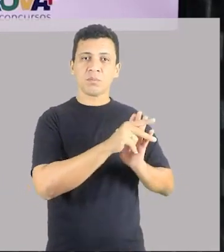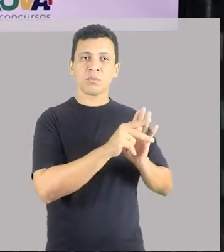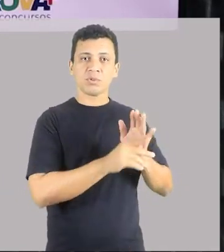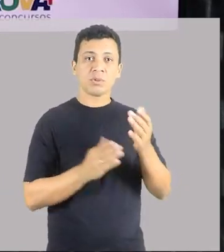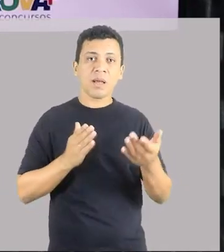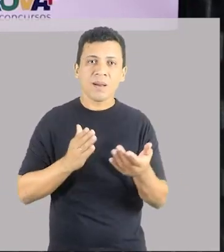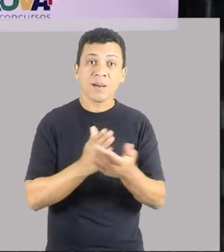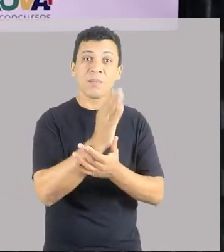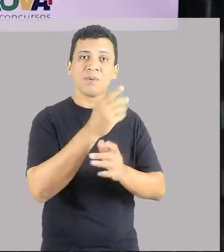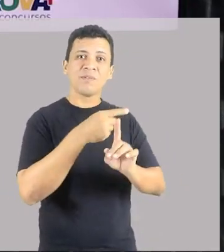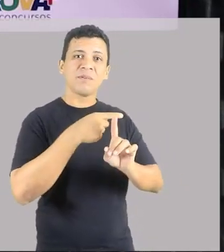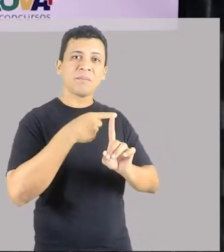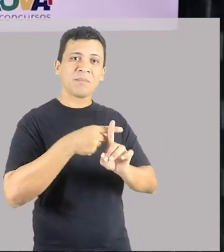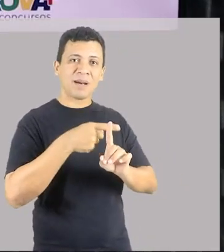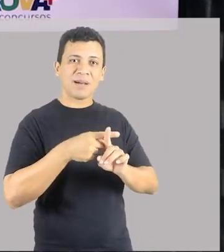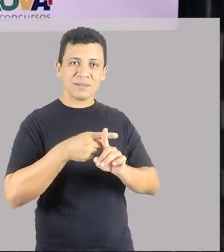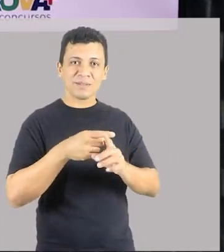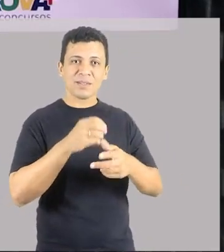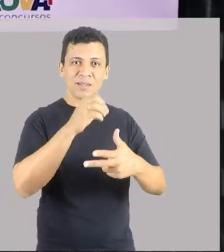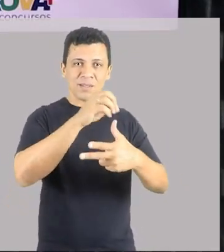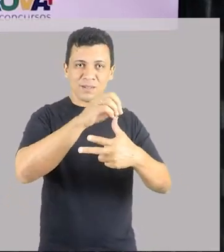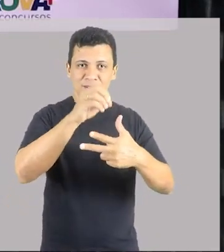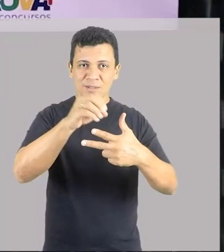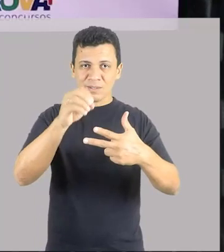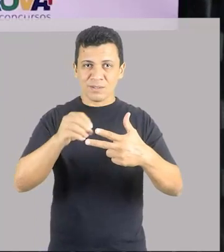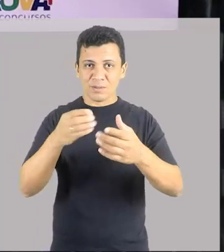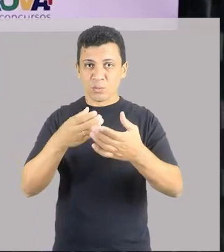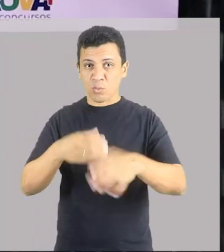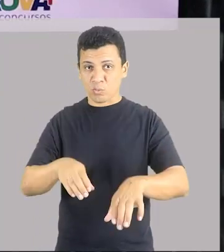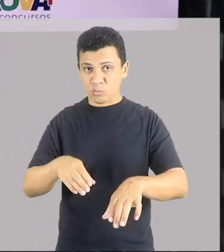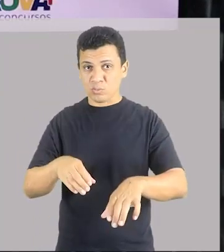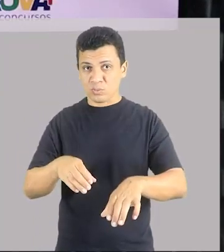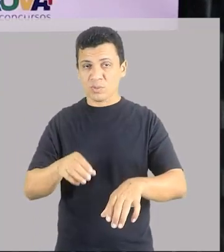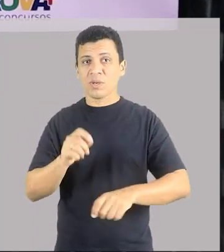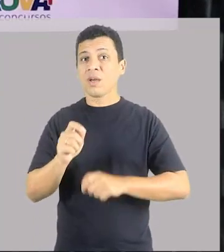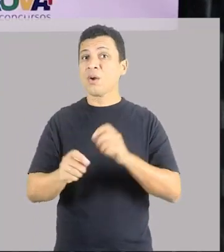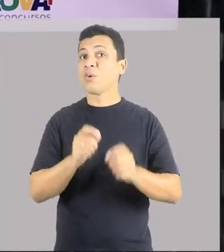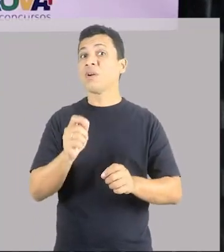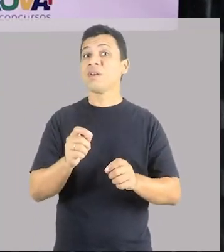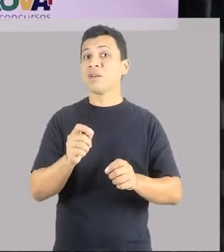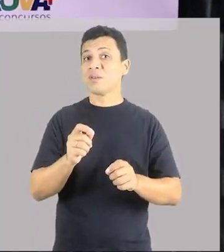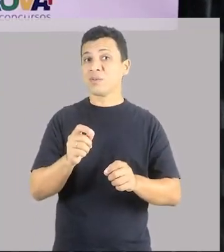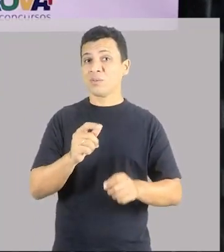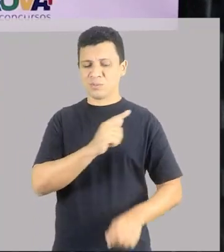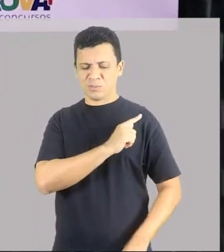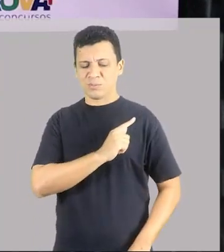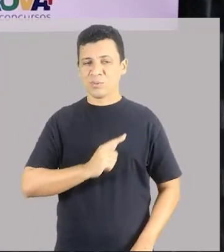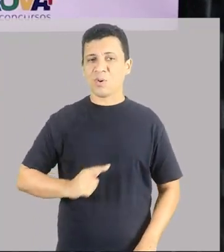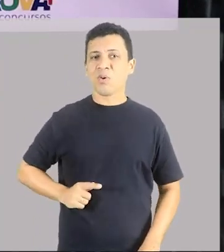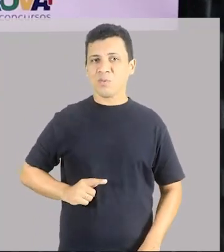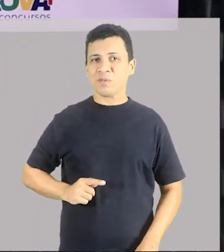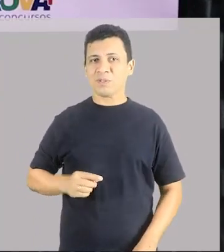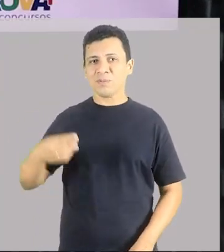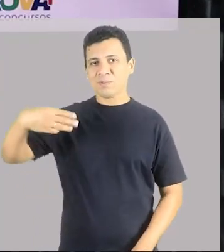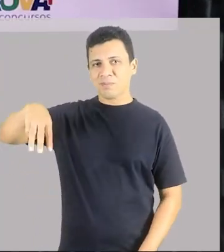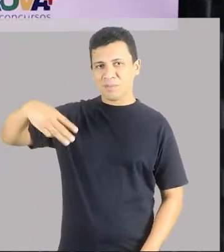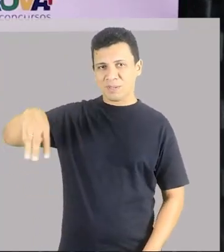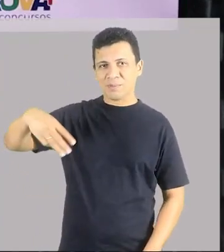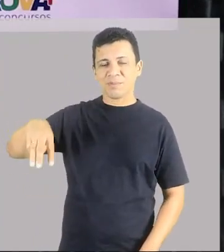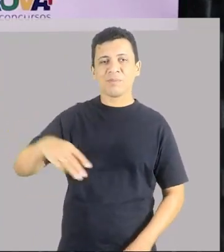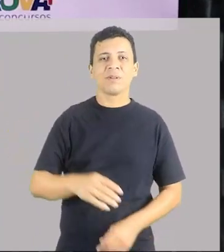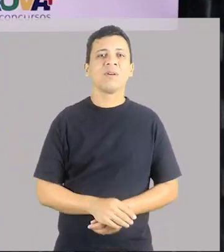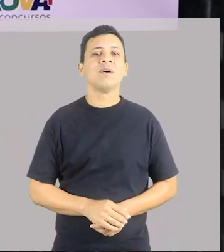mais eh o Enem dos concursos uma iniciativa do Governo do Estado do Maranhão E hoje nós vamos falar de um conteúdo